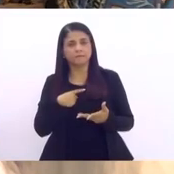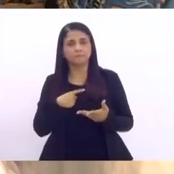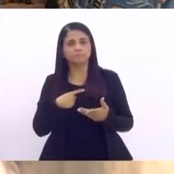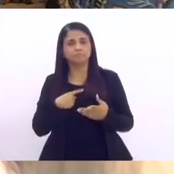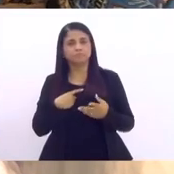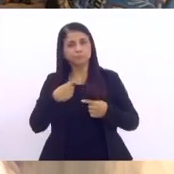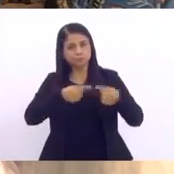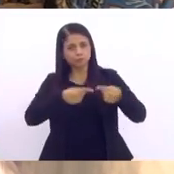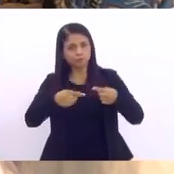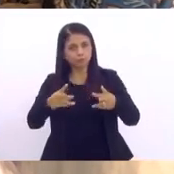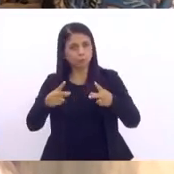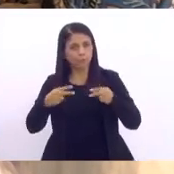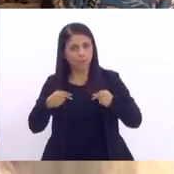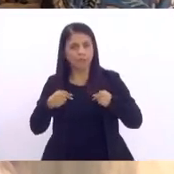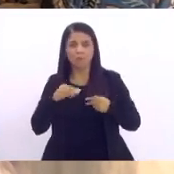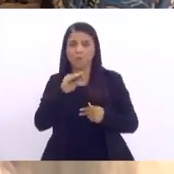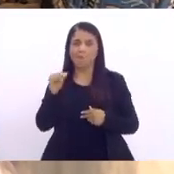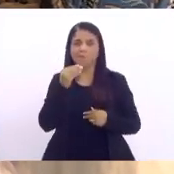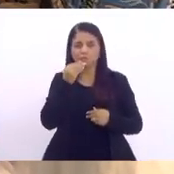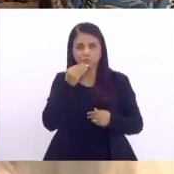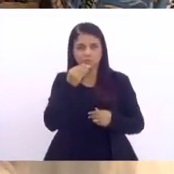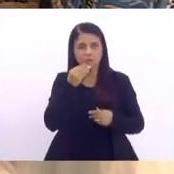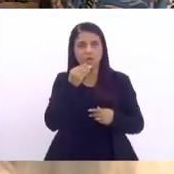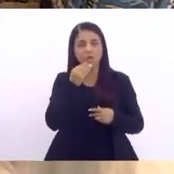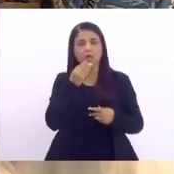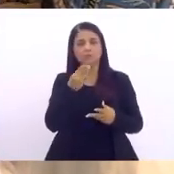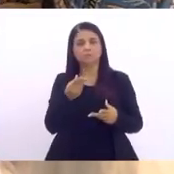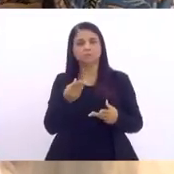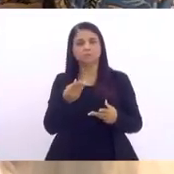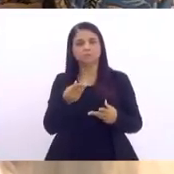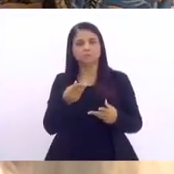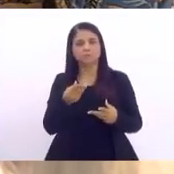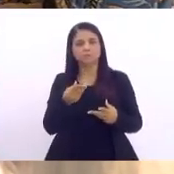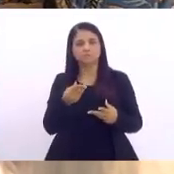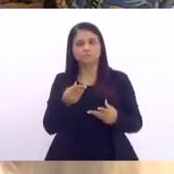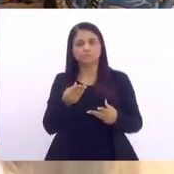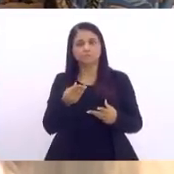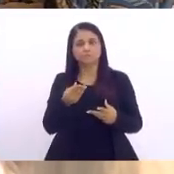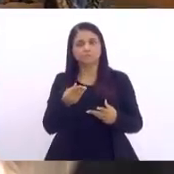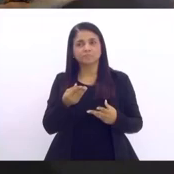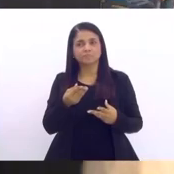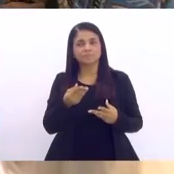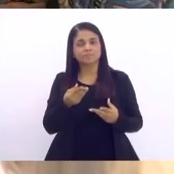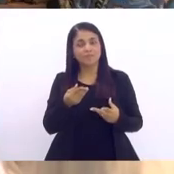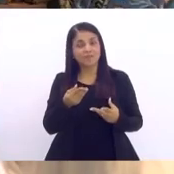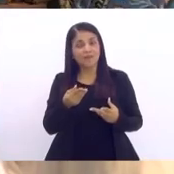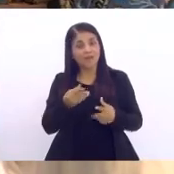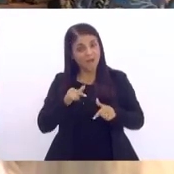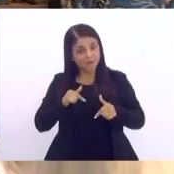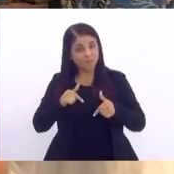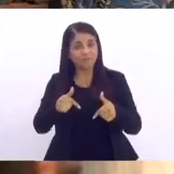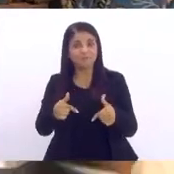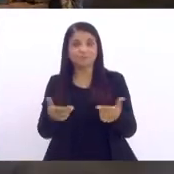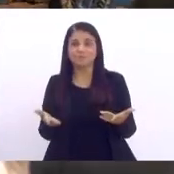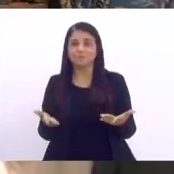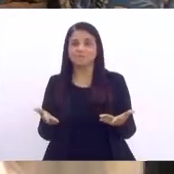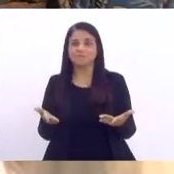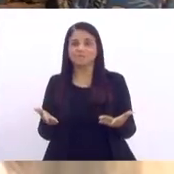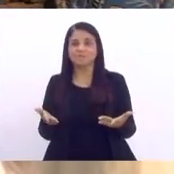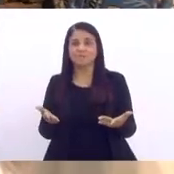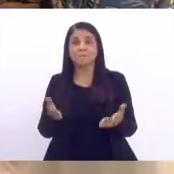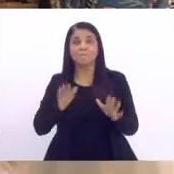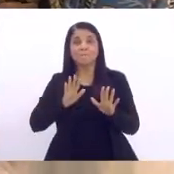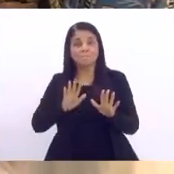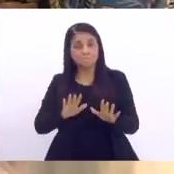oportunidade, o enfático de vossas atuações, mas que isso tem que ser